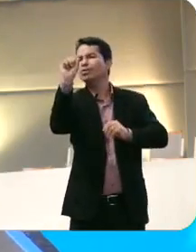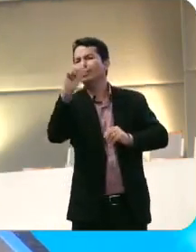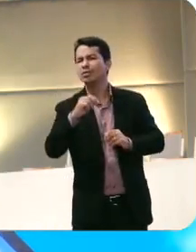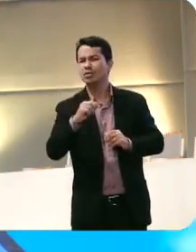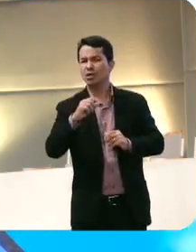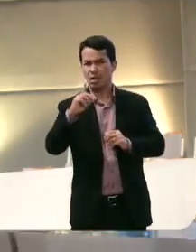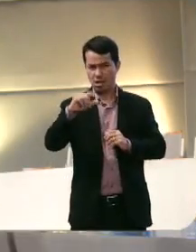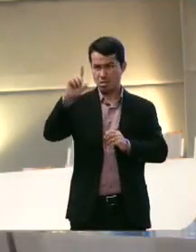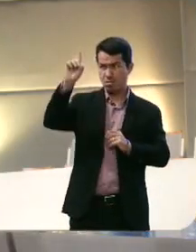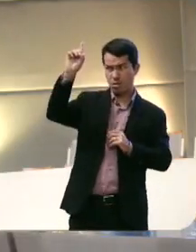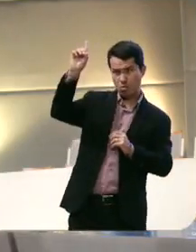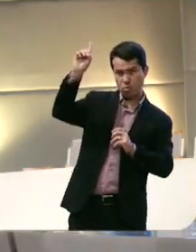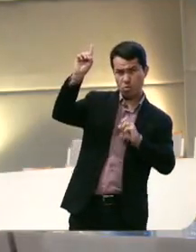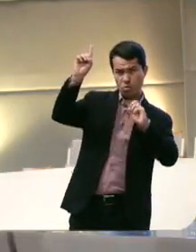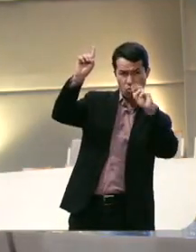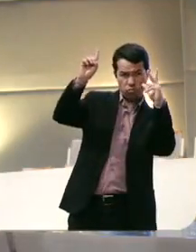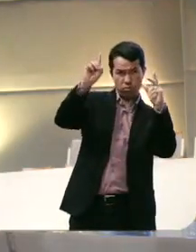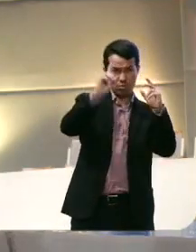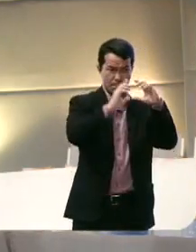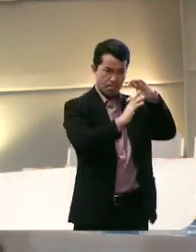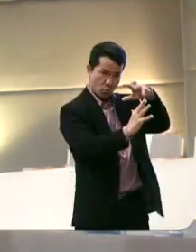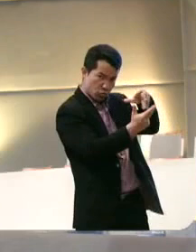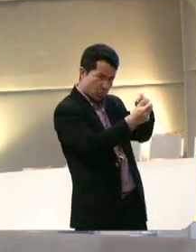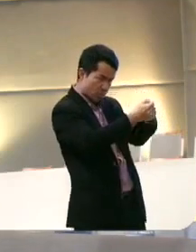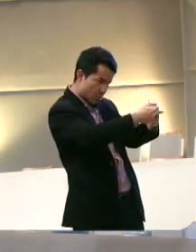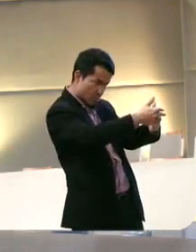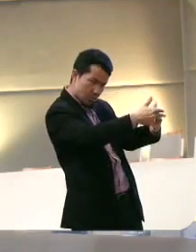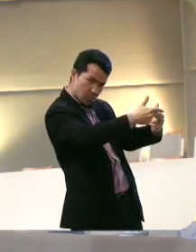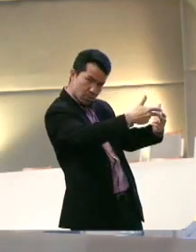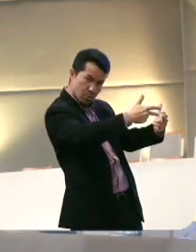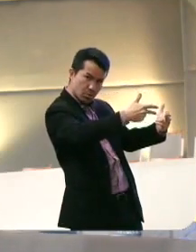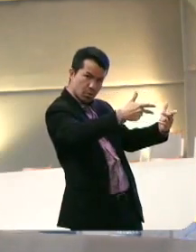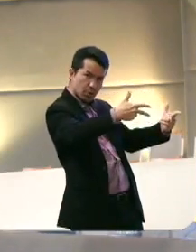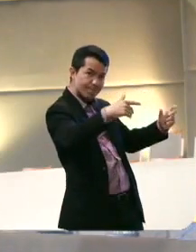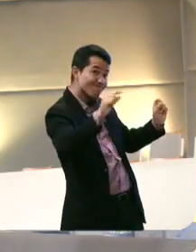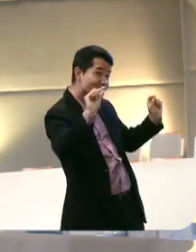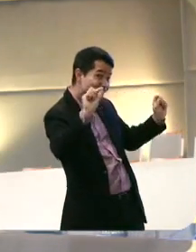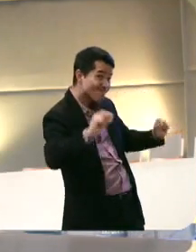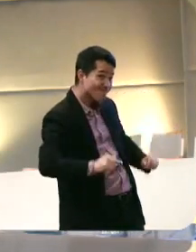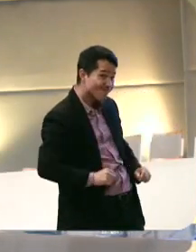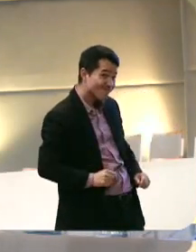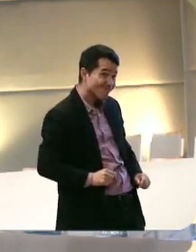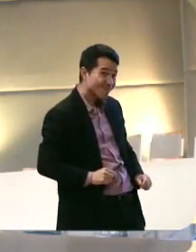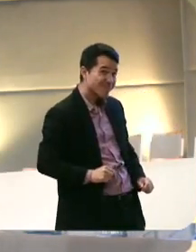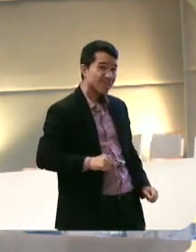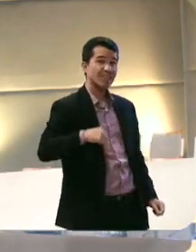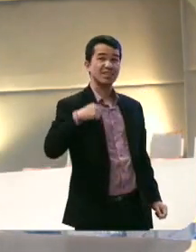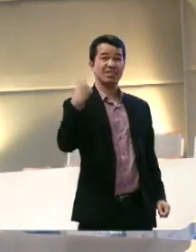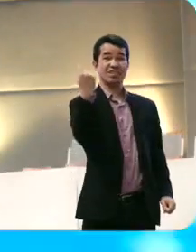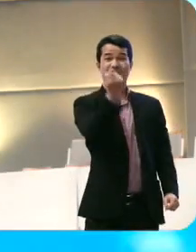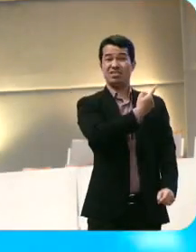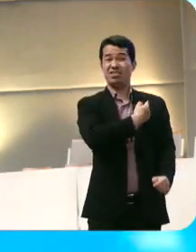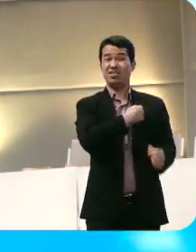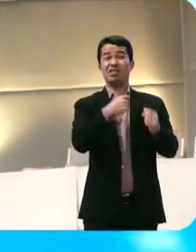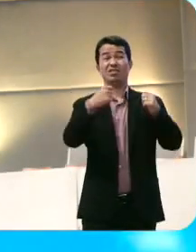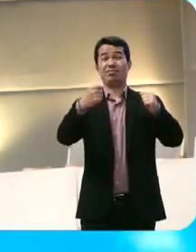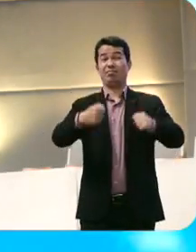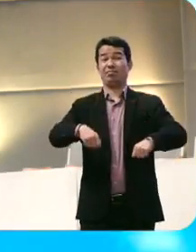Se não é a nuvem da presença. Entregas precisam começar a